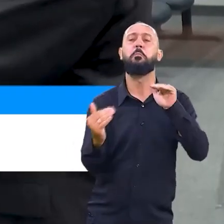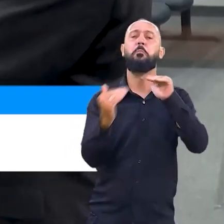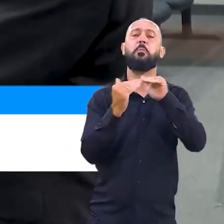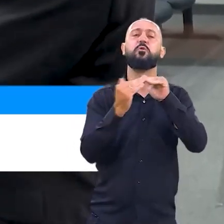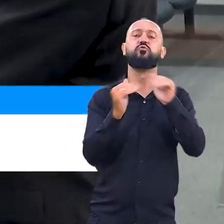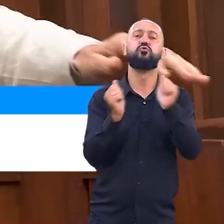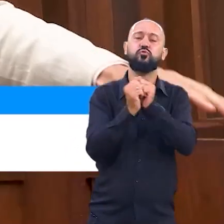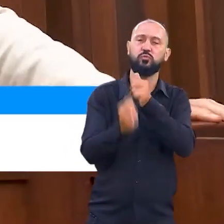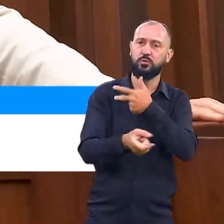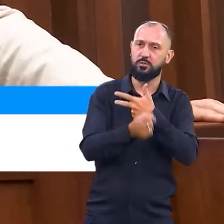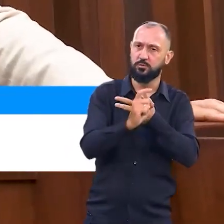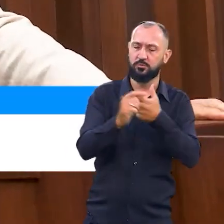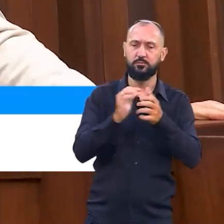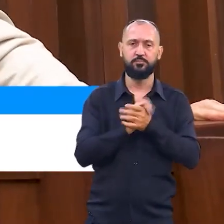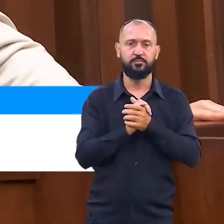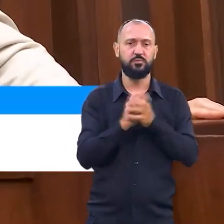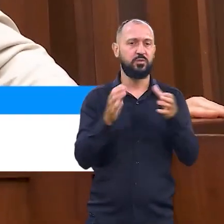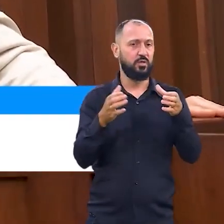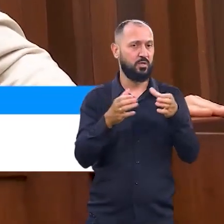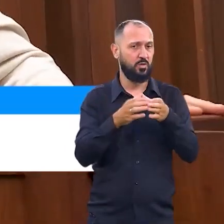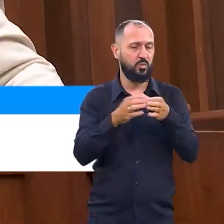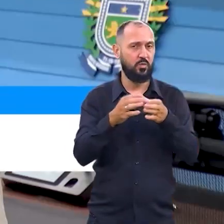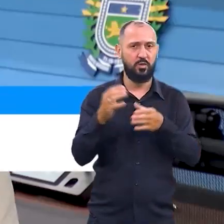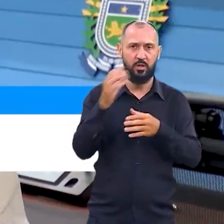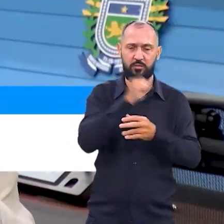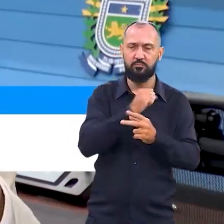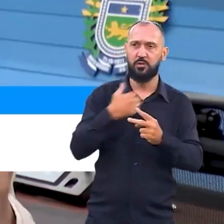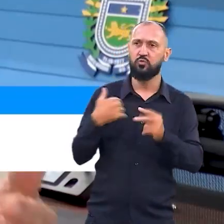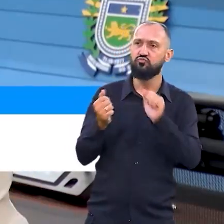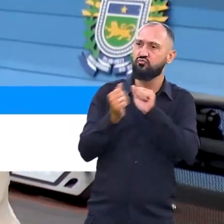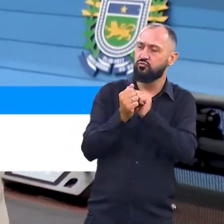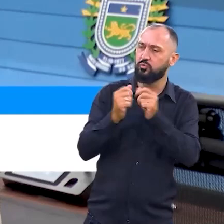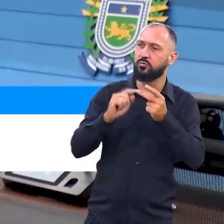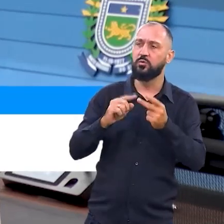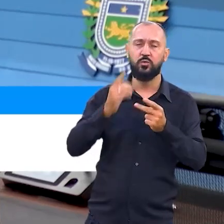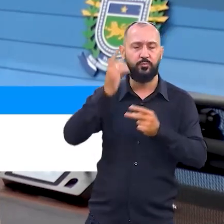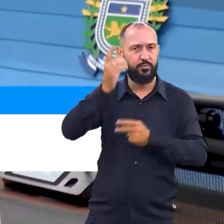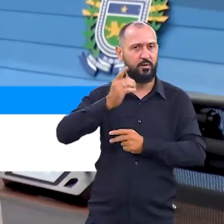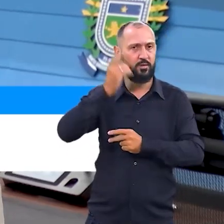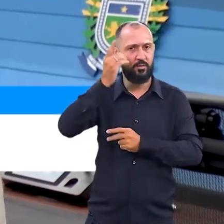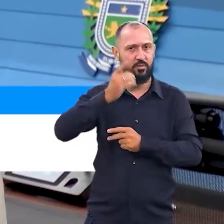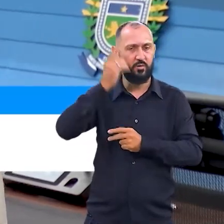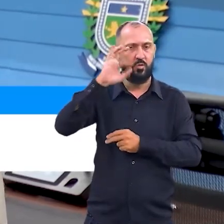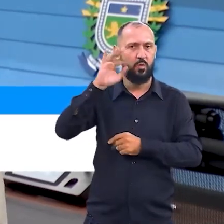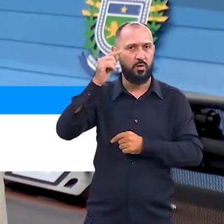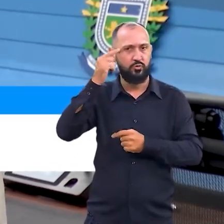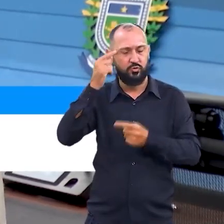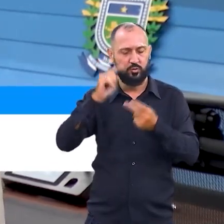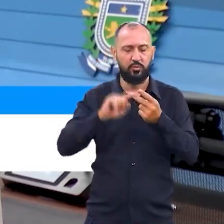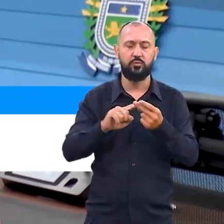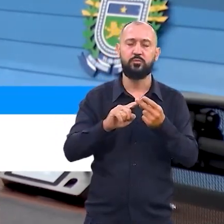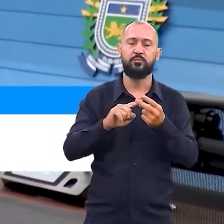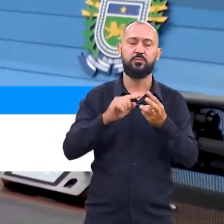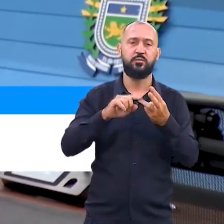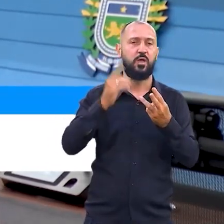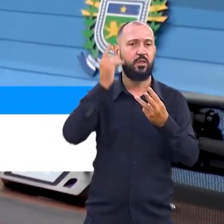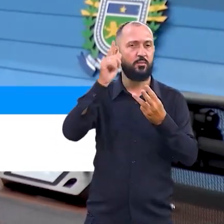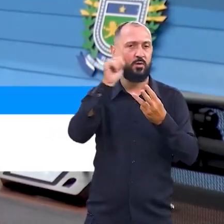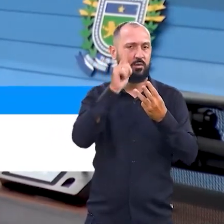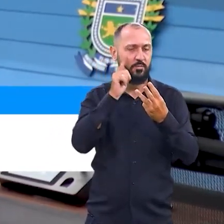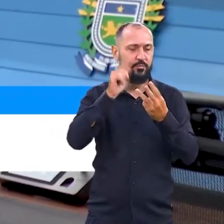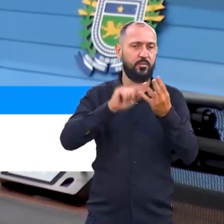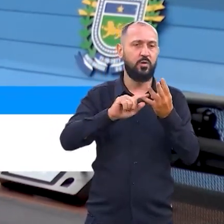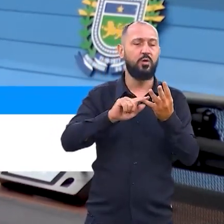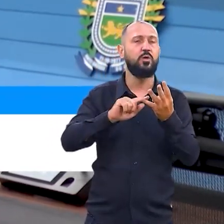consenso com a categoria e o Poder Executivo. Essa comissão provisória, que é composta por mim, pelo deputado Roberto Rachioca,